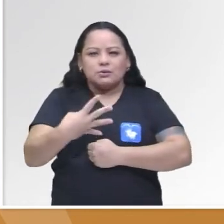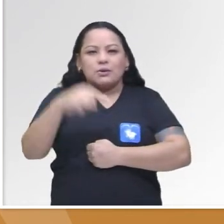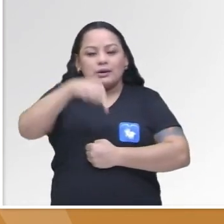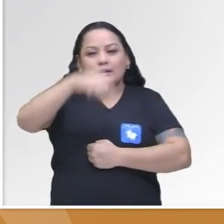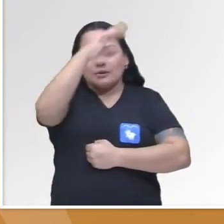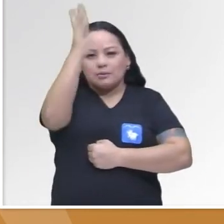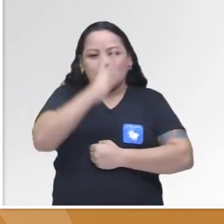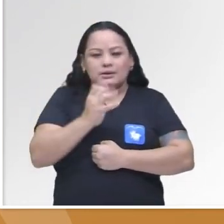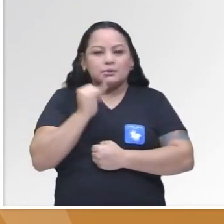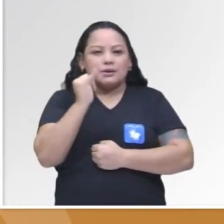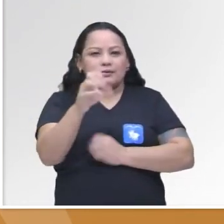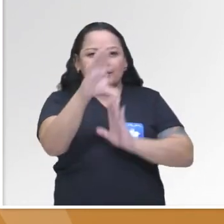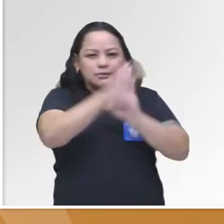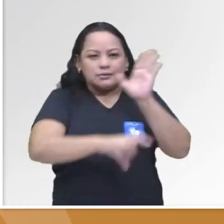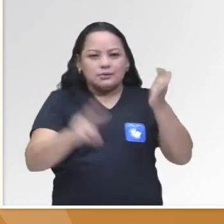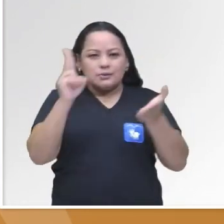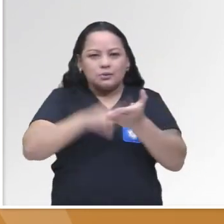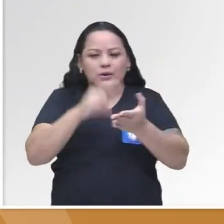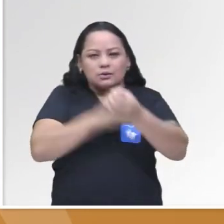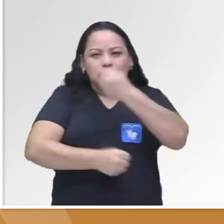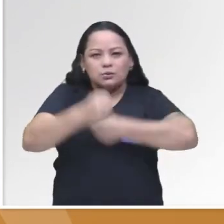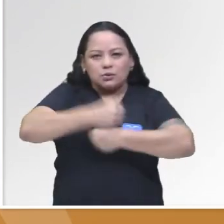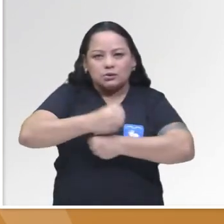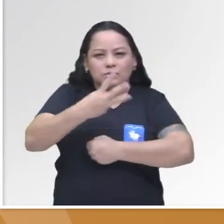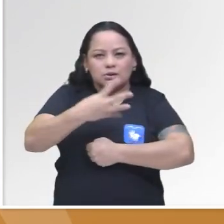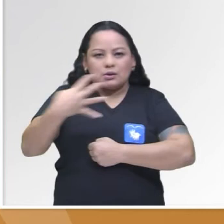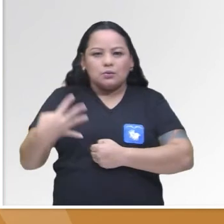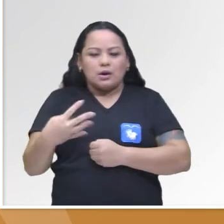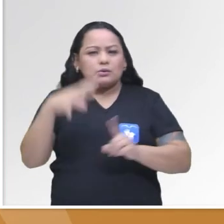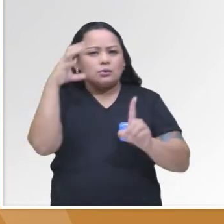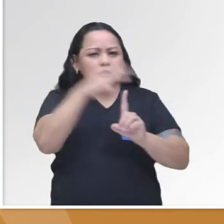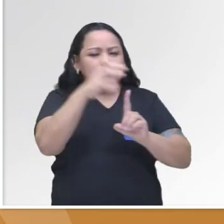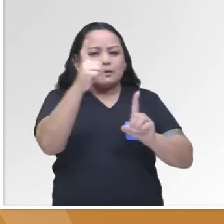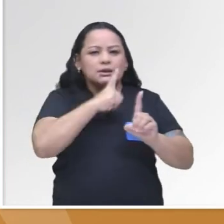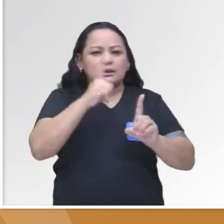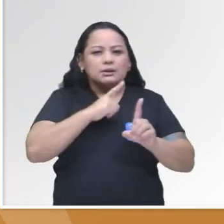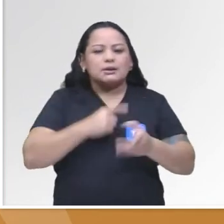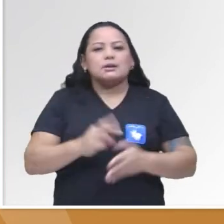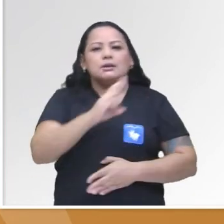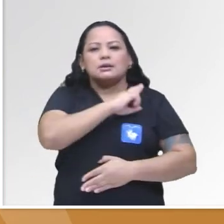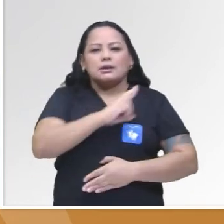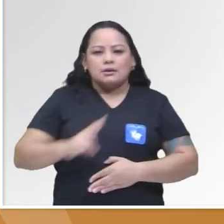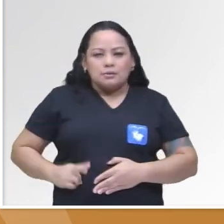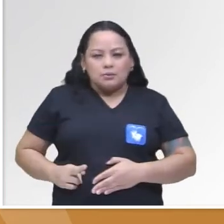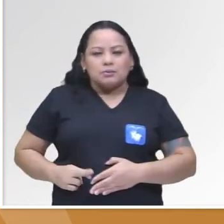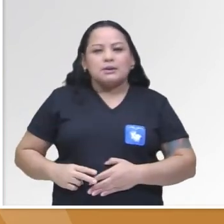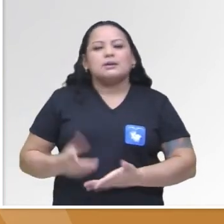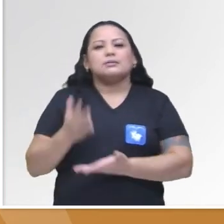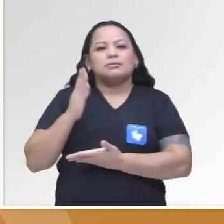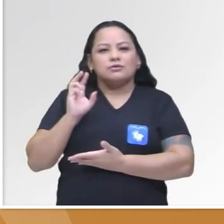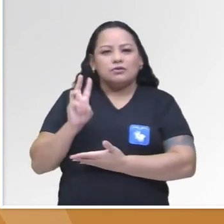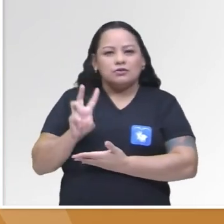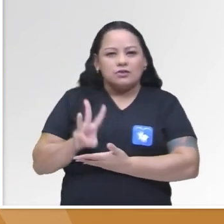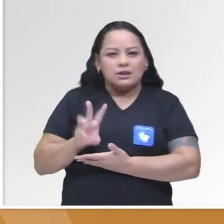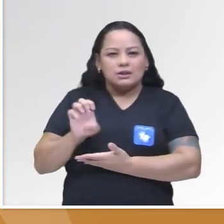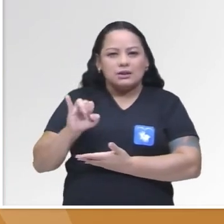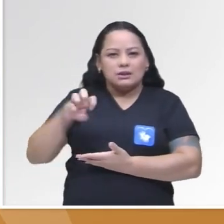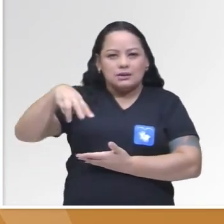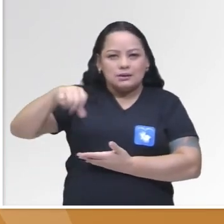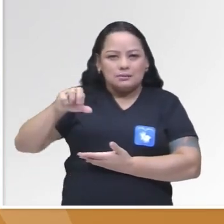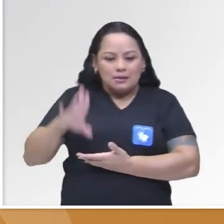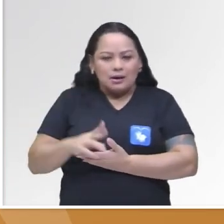nossa Carta Constitucional de 34 tem grandes influências da República de Weimar, ok? Mas também manteve